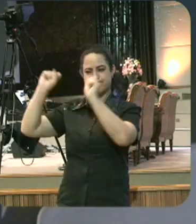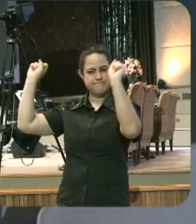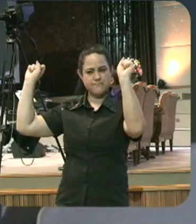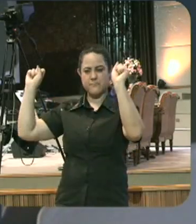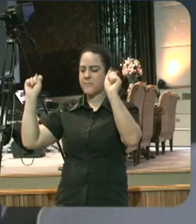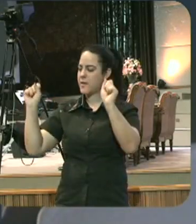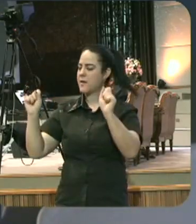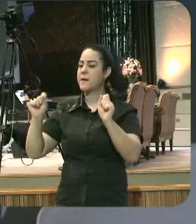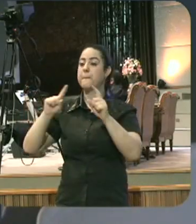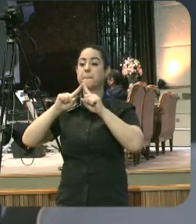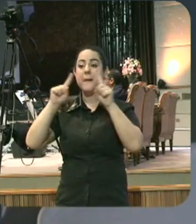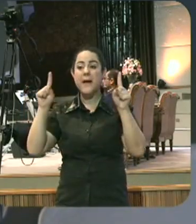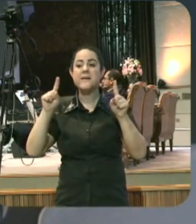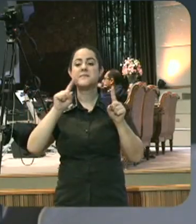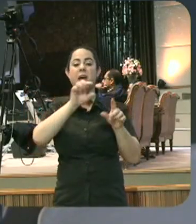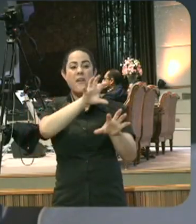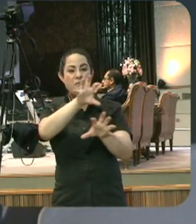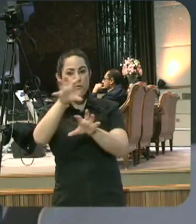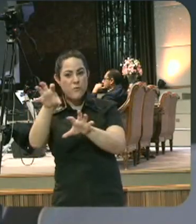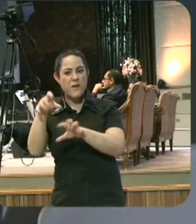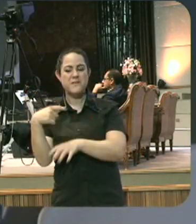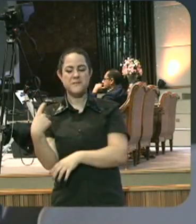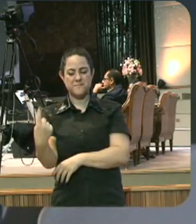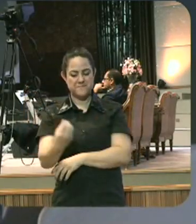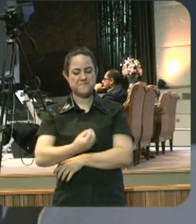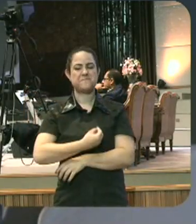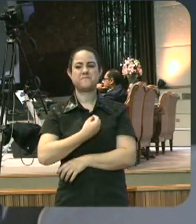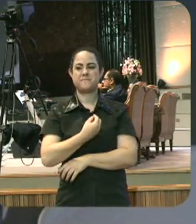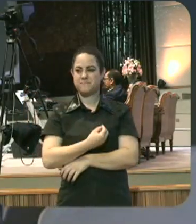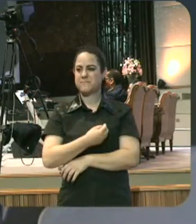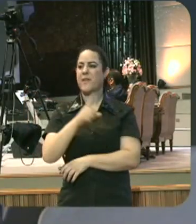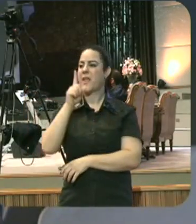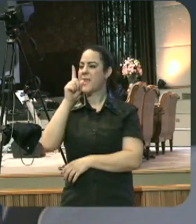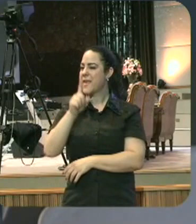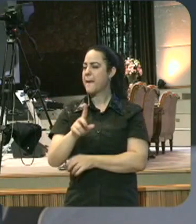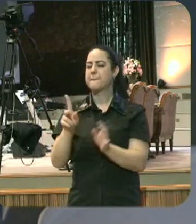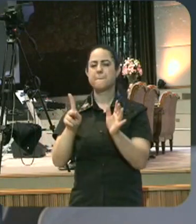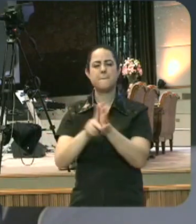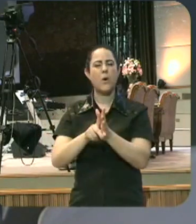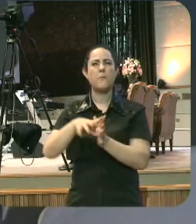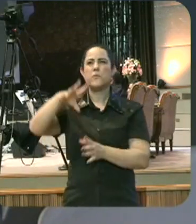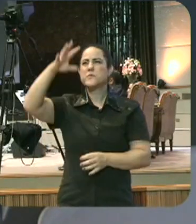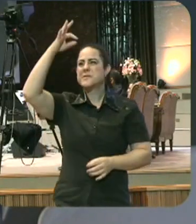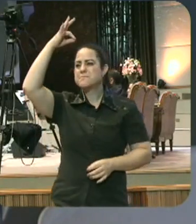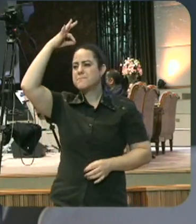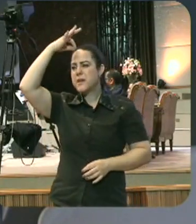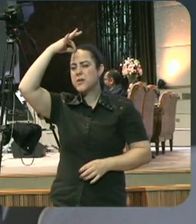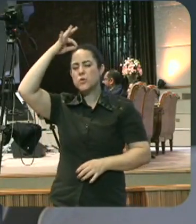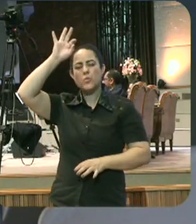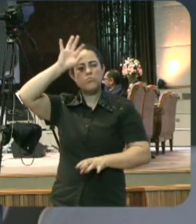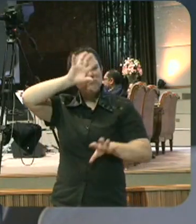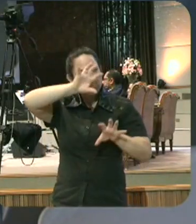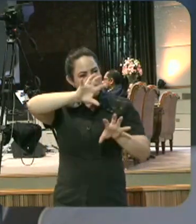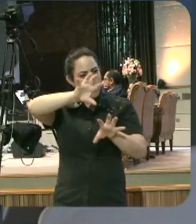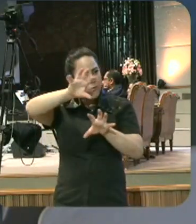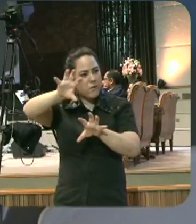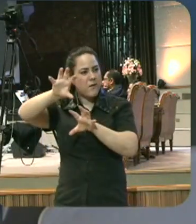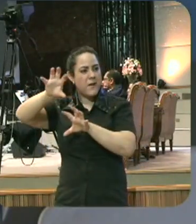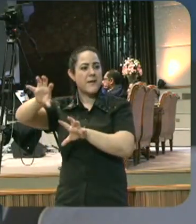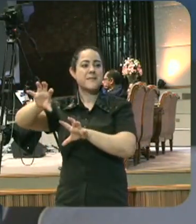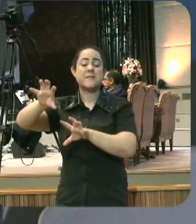Ele está agindo através de nós, e isso é um mover do seu Espírito, e Ele nos